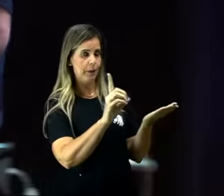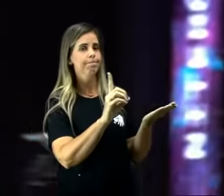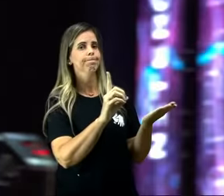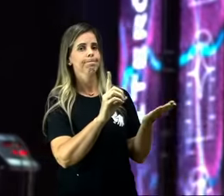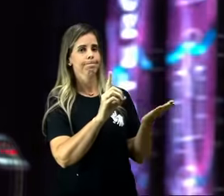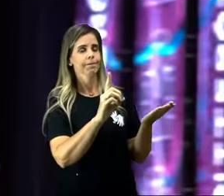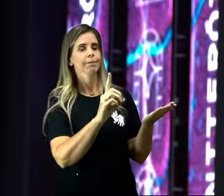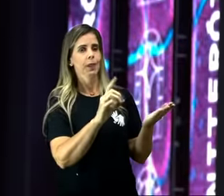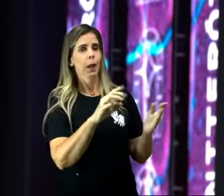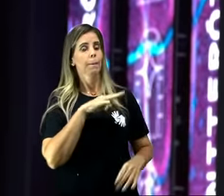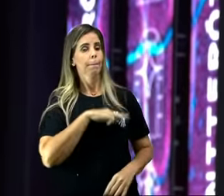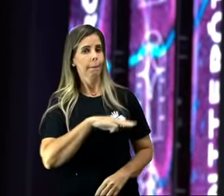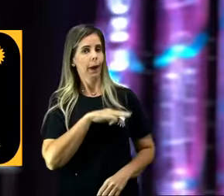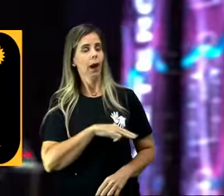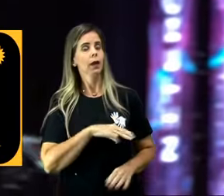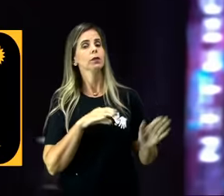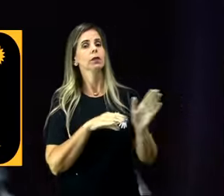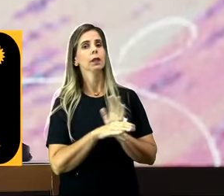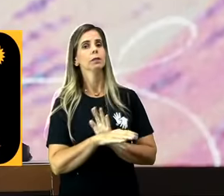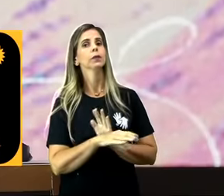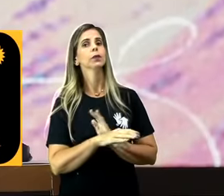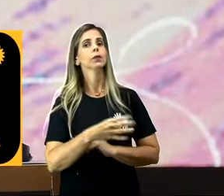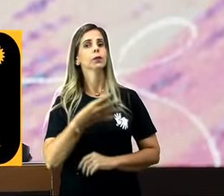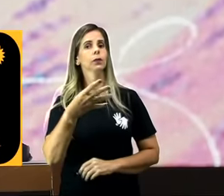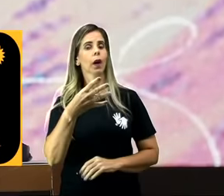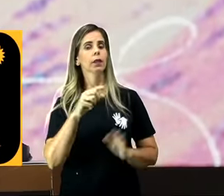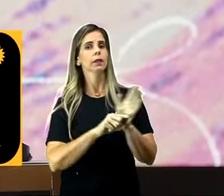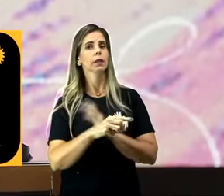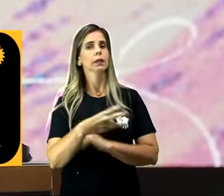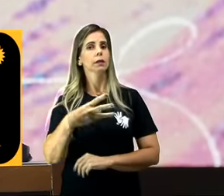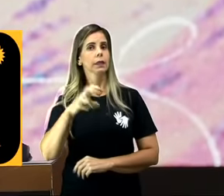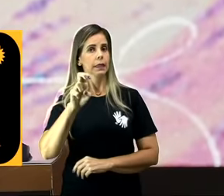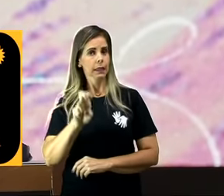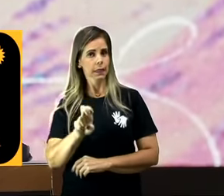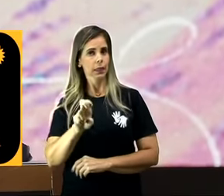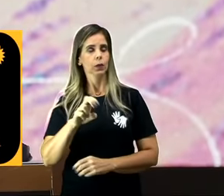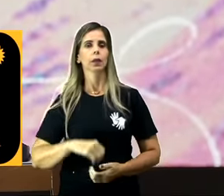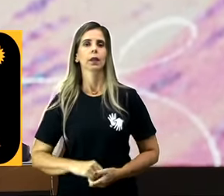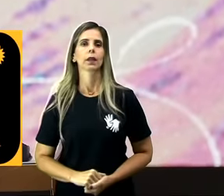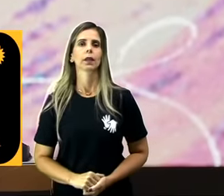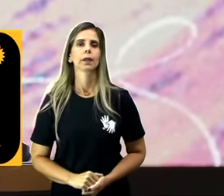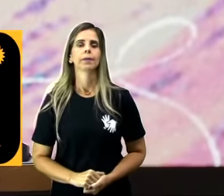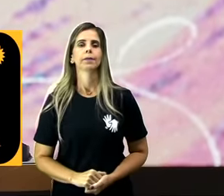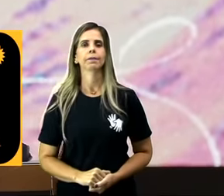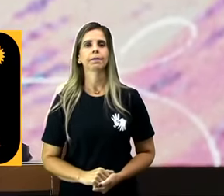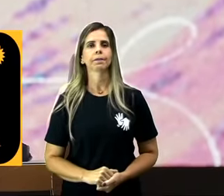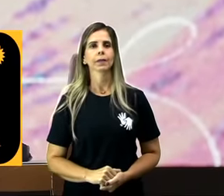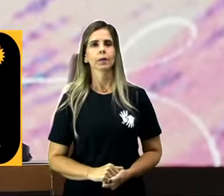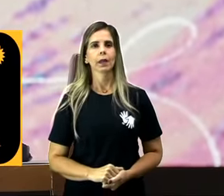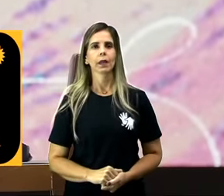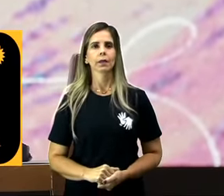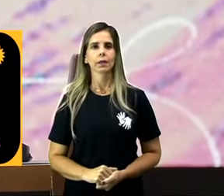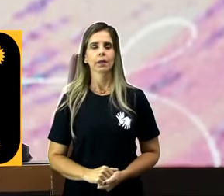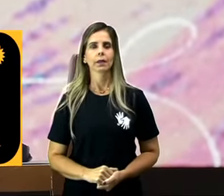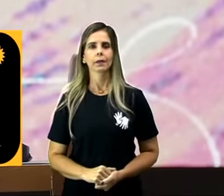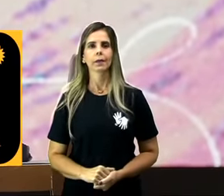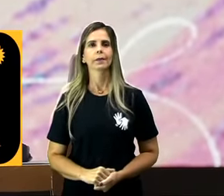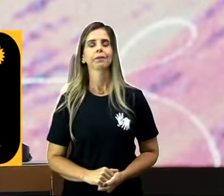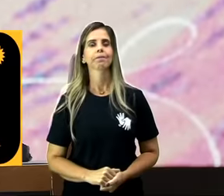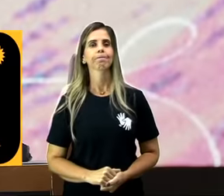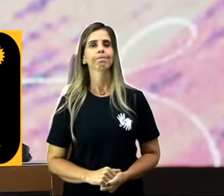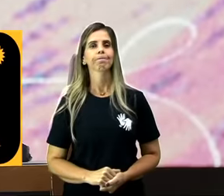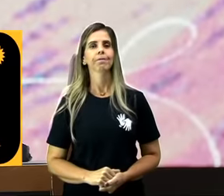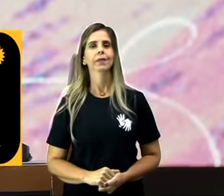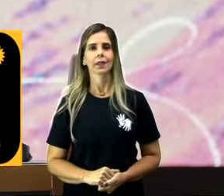dia, ao anoitecer, disse ele aos seus discípulos. Ele quem? Vamos lá, ele